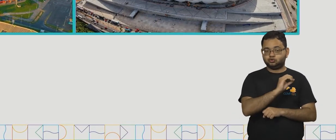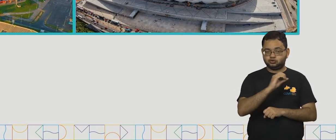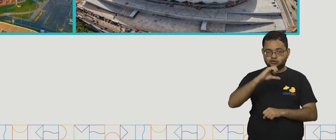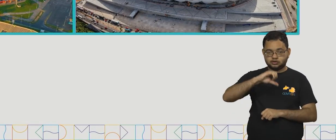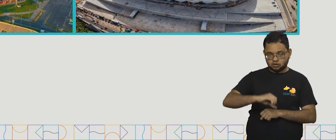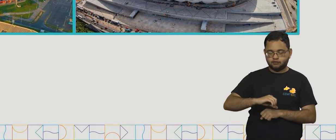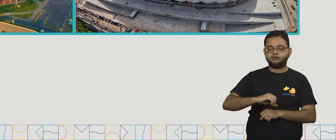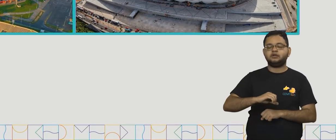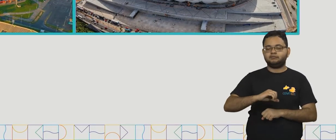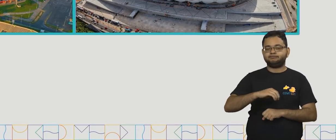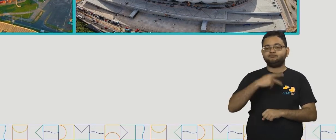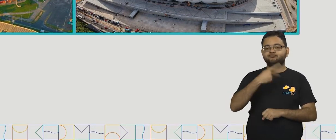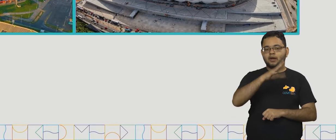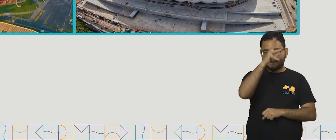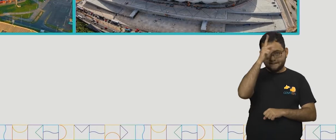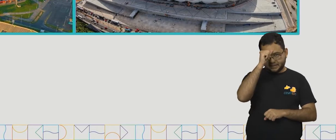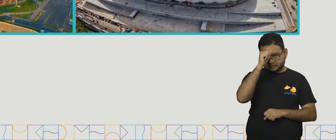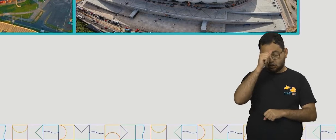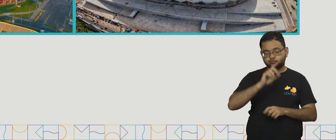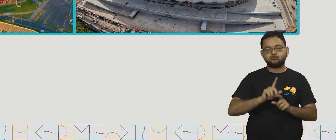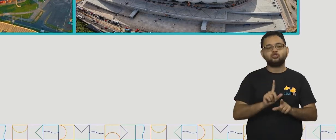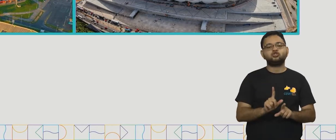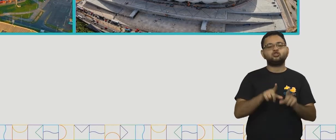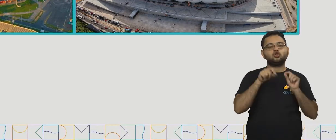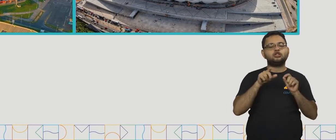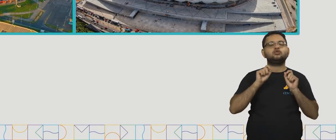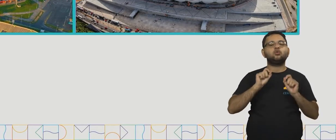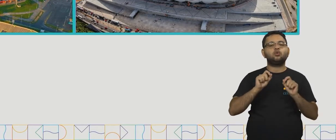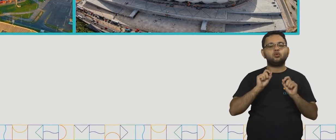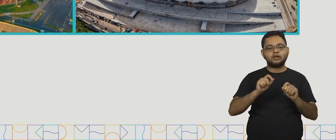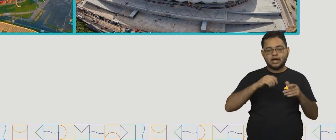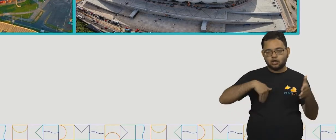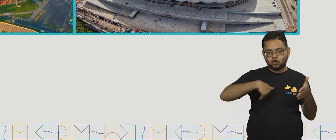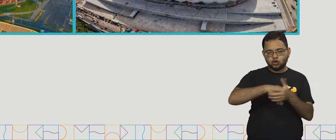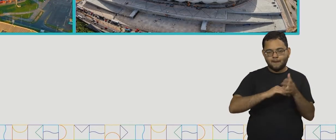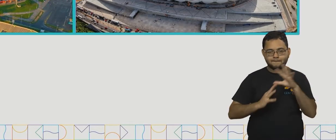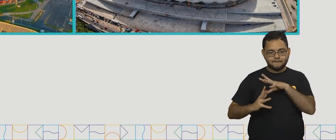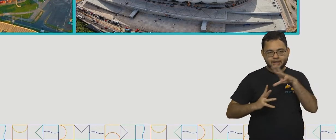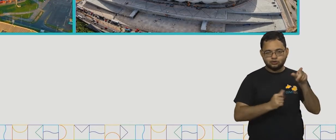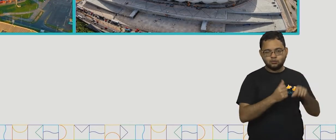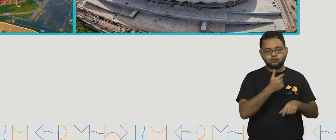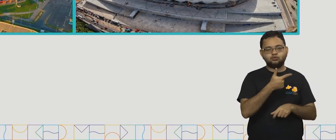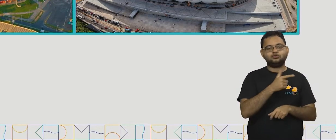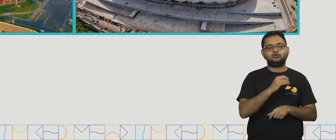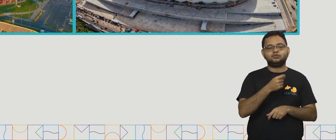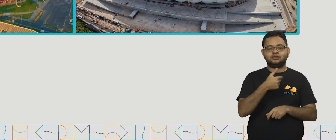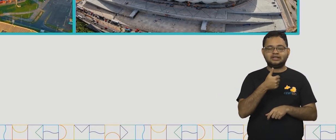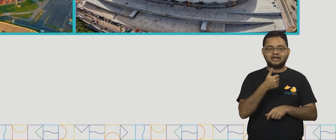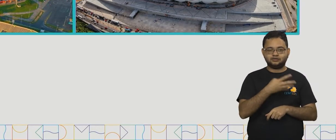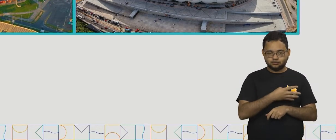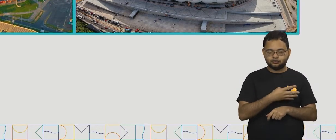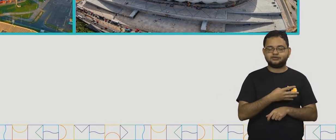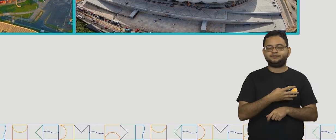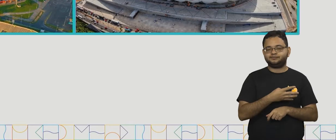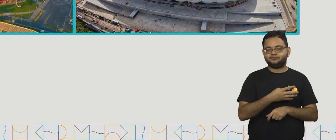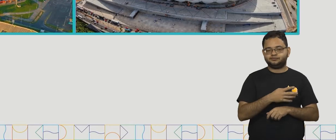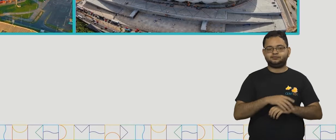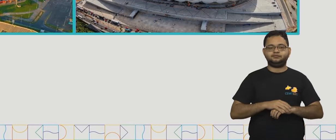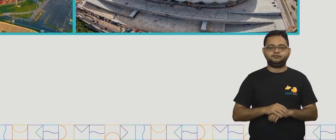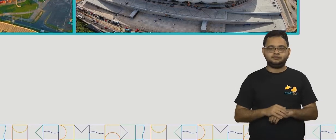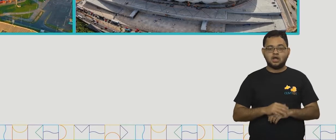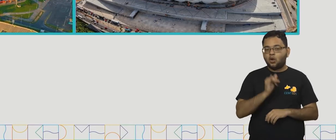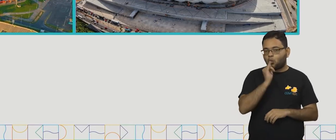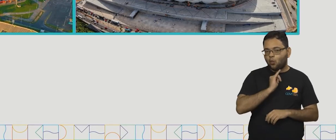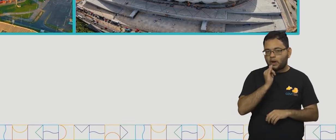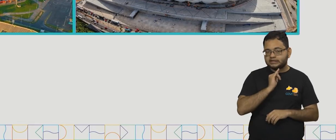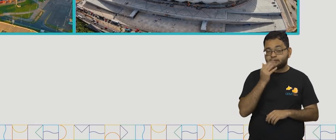da Copa do Mundo, FIFA 2014. Isso trouxe algumas mudanças nas paisagens daqui. Um dos exemplos clássicos